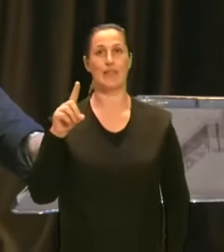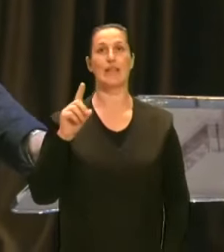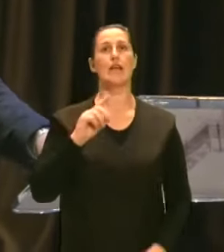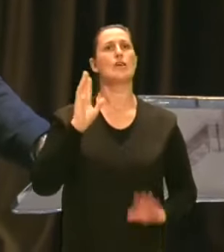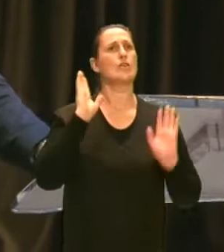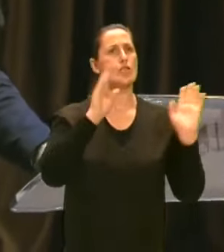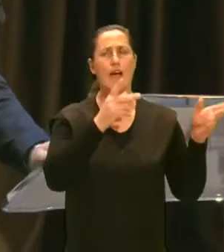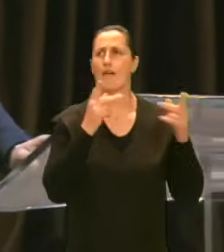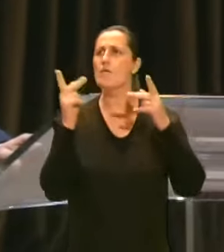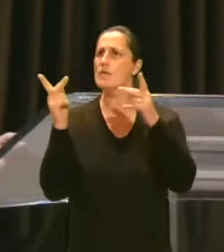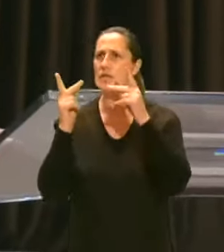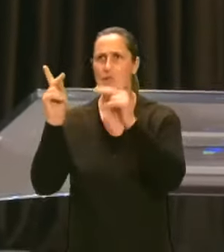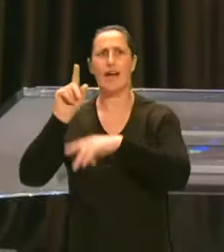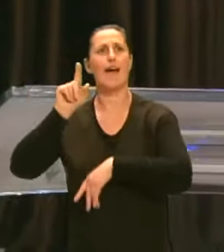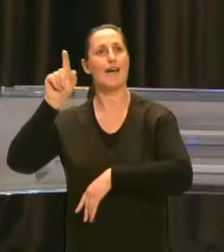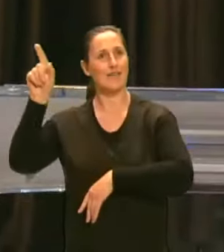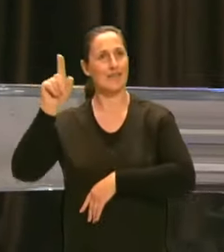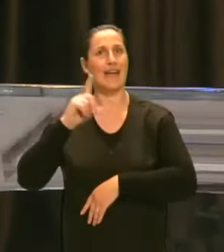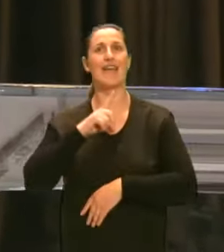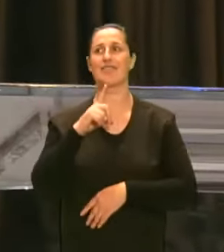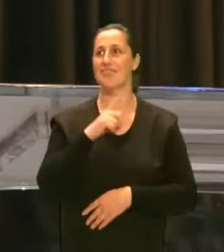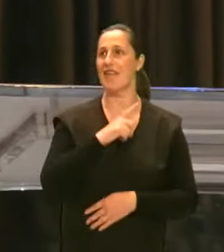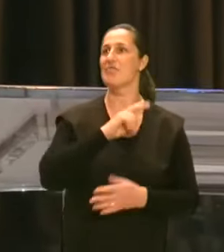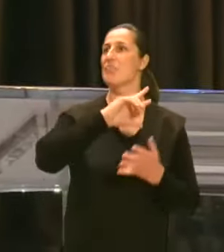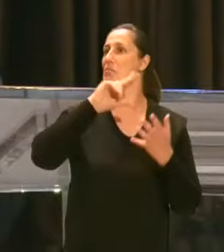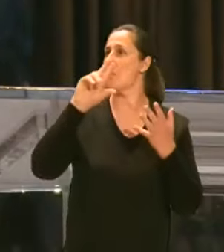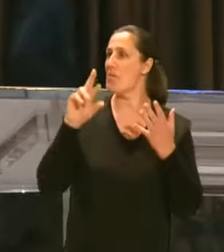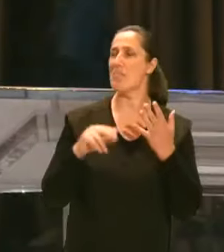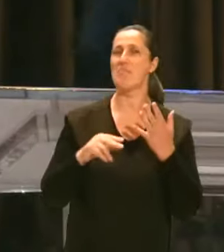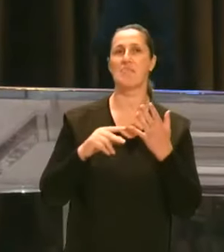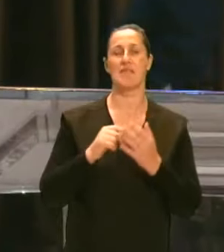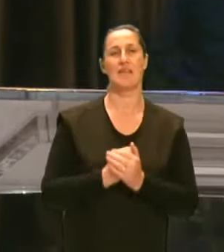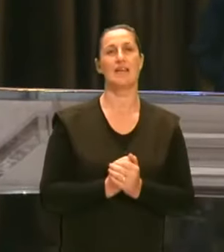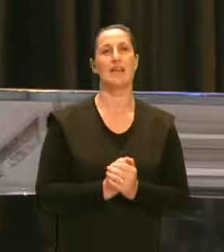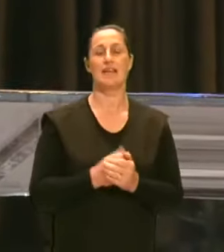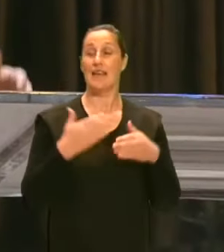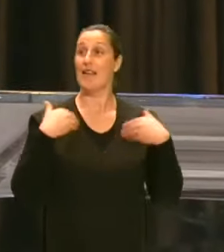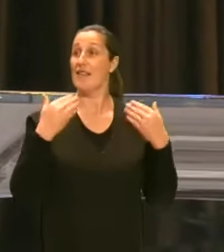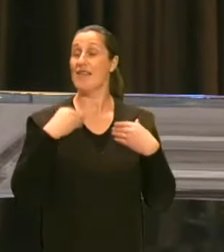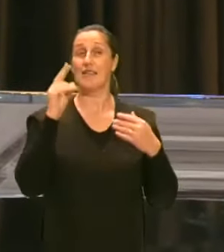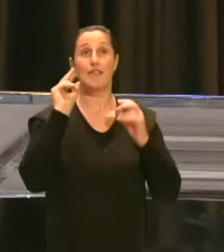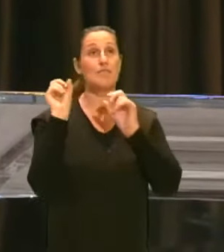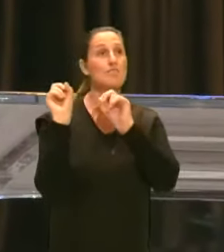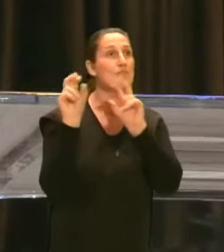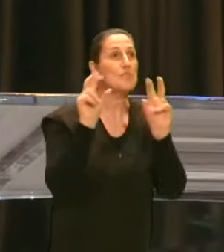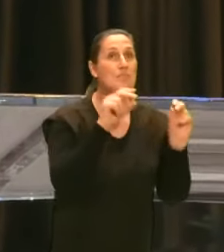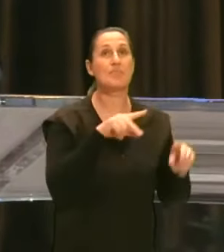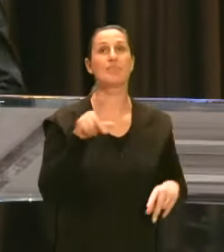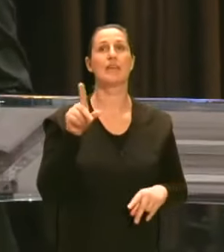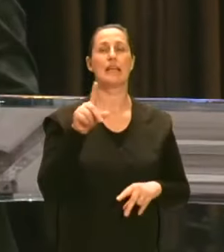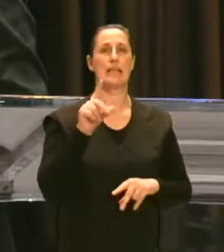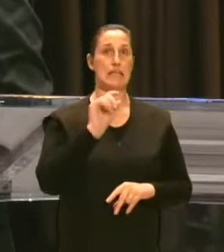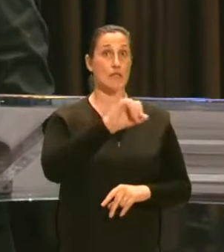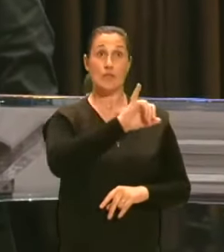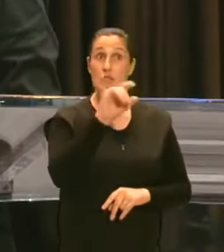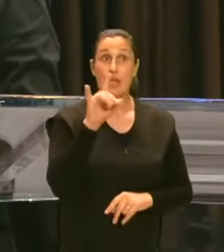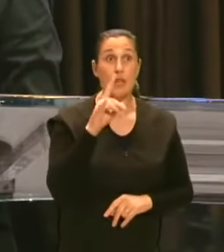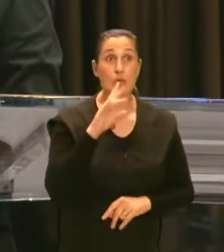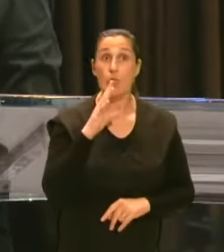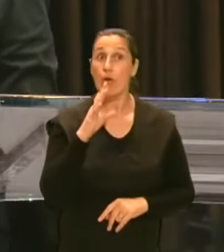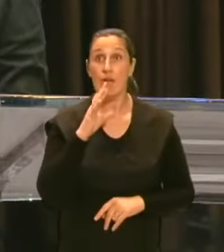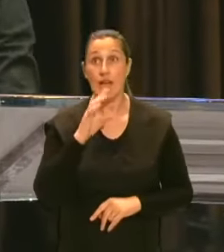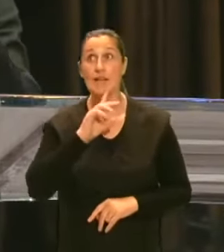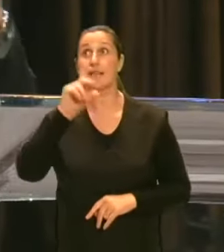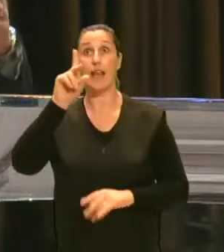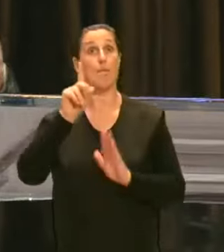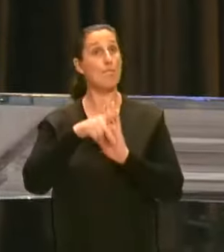visitaram. Estou vendo aqui o André, a Maiara, o Isaac, que alegria ver eles aqui. Tantos outros. E se você ainda não conhece esse campus da